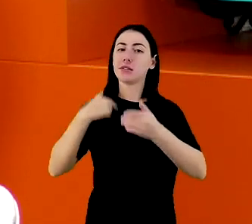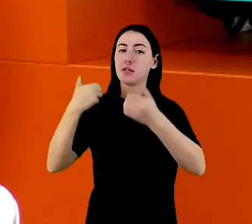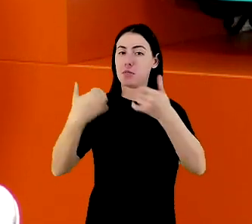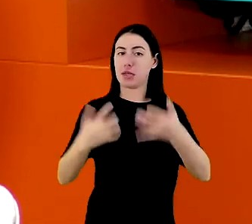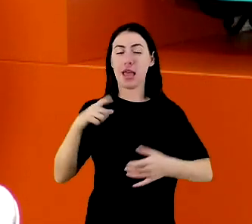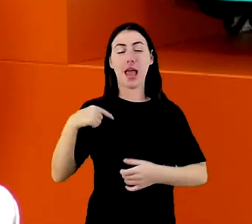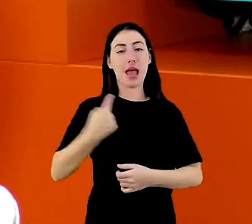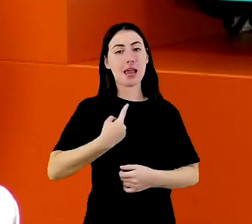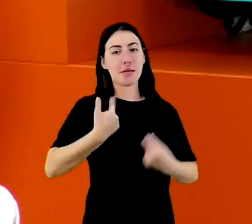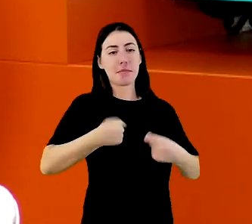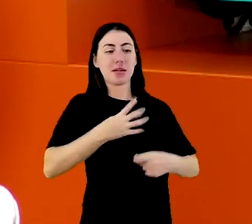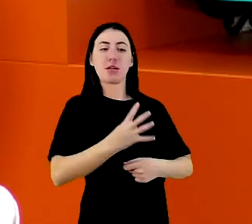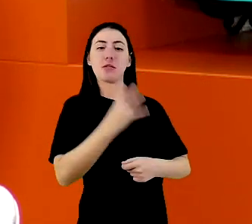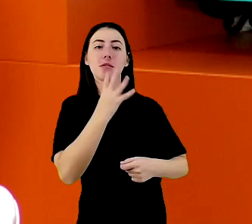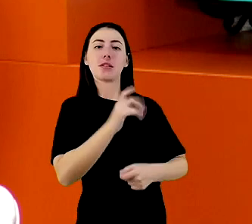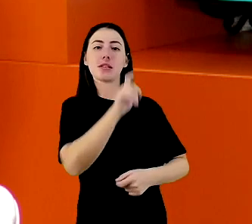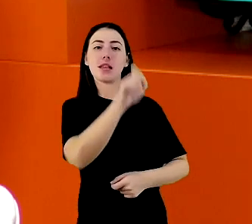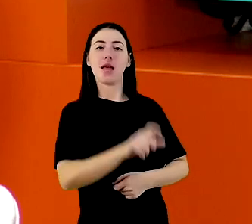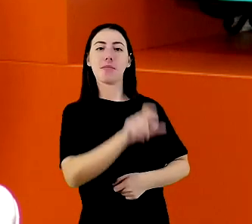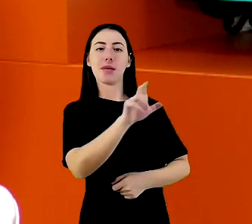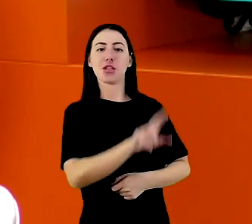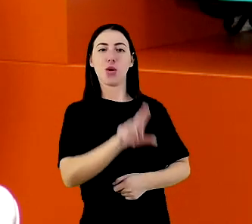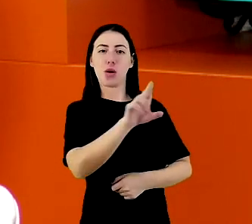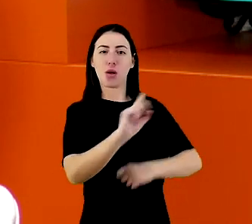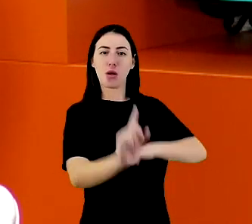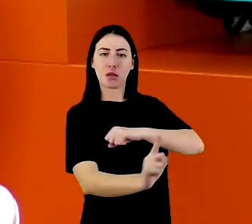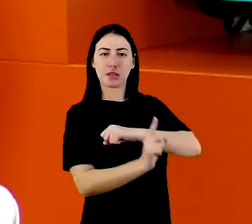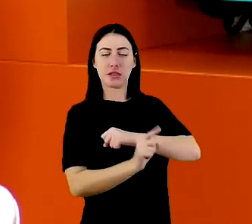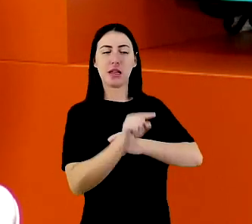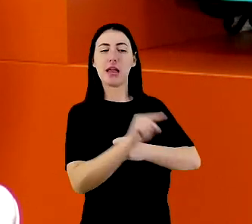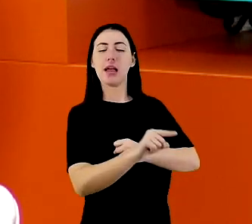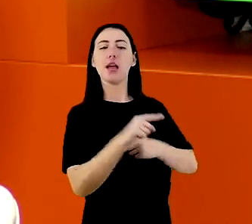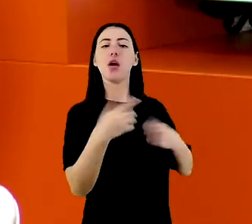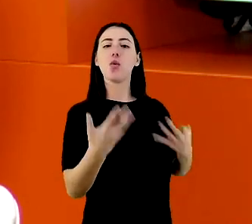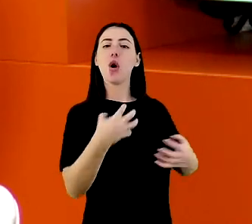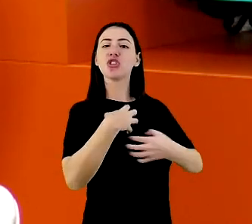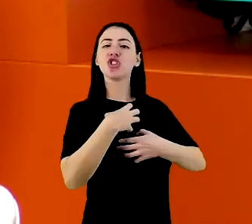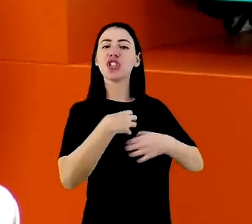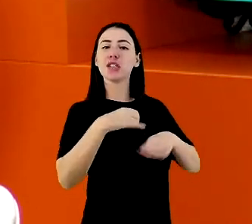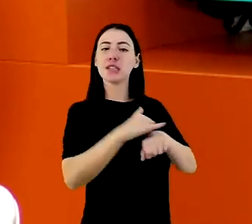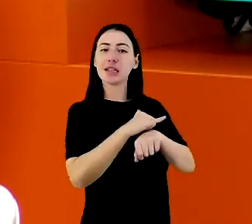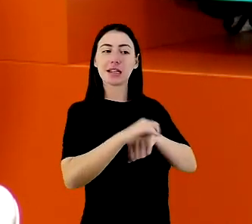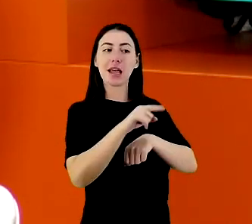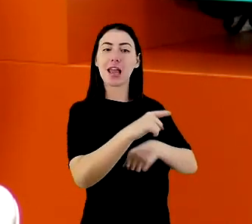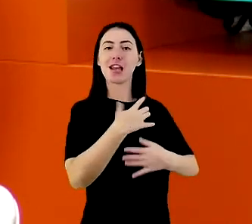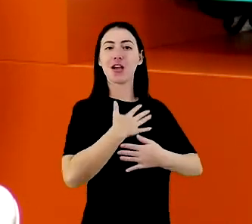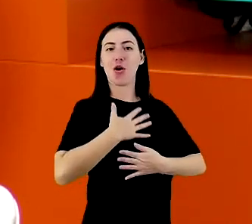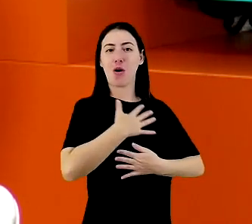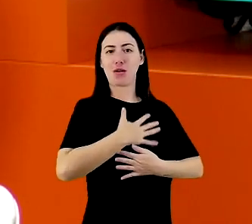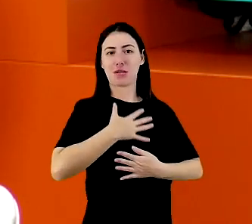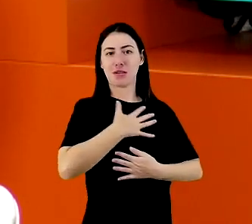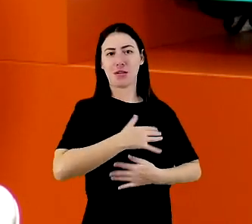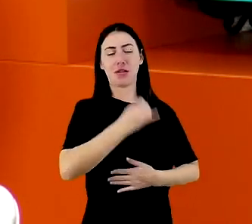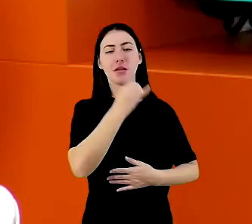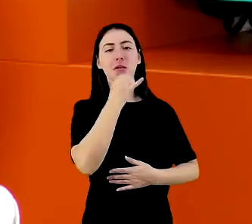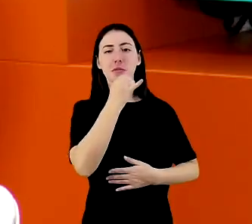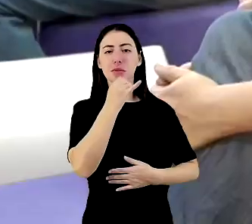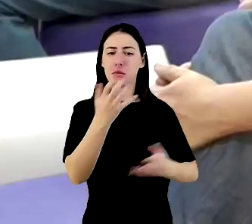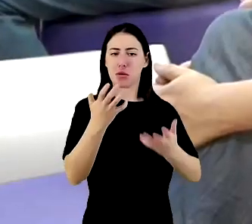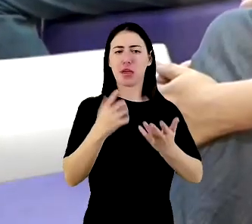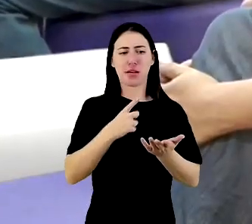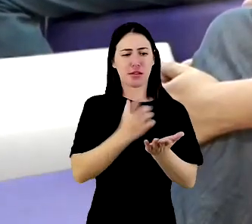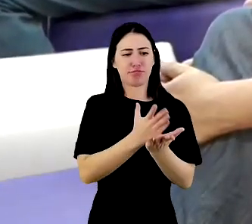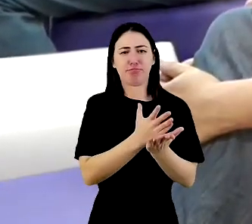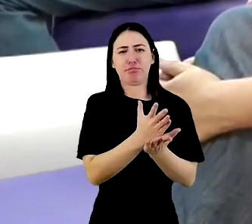a linguagem que ele quer conversar com a gente, né? Eu quero falar português, japonês, chinês. Né? Ou qual é